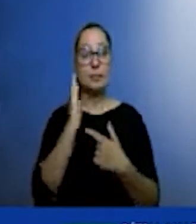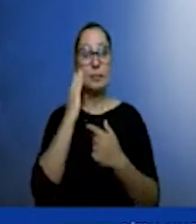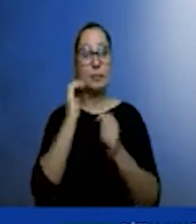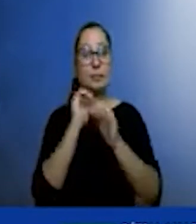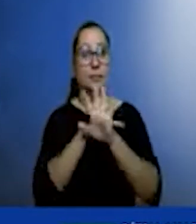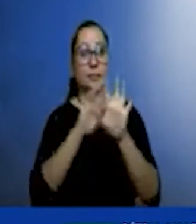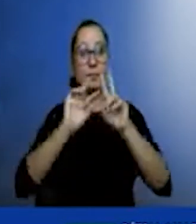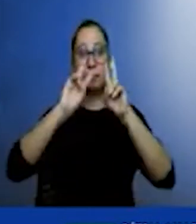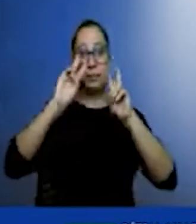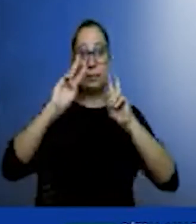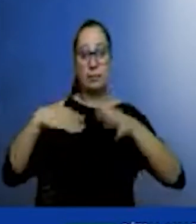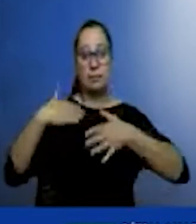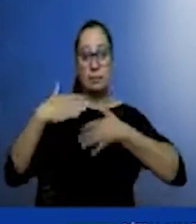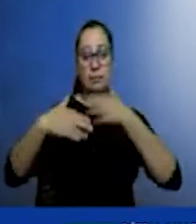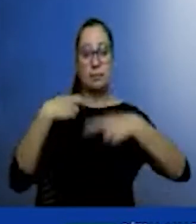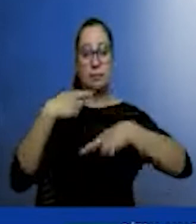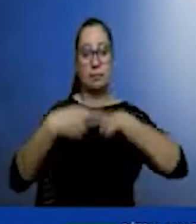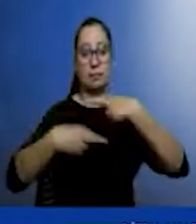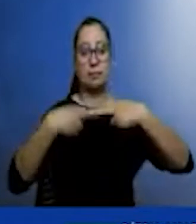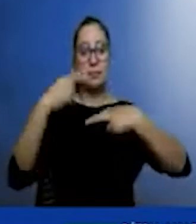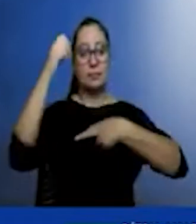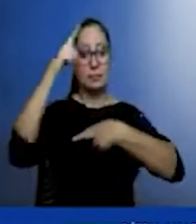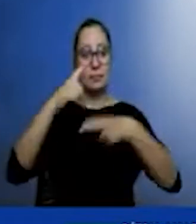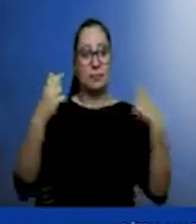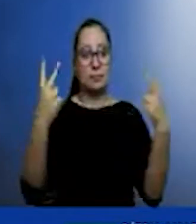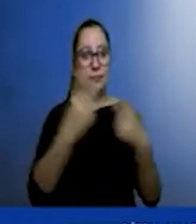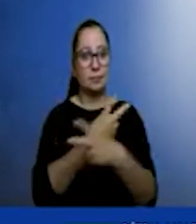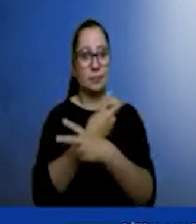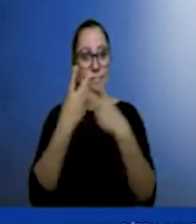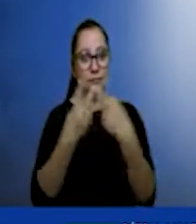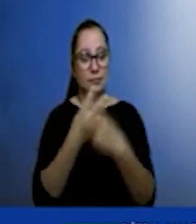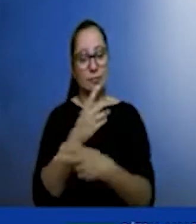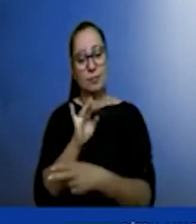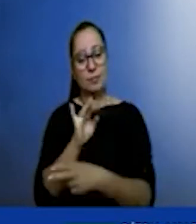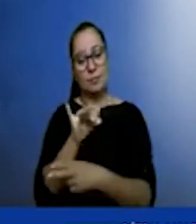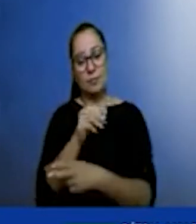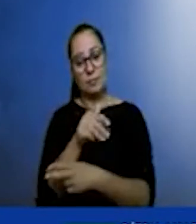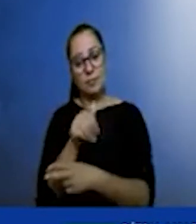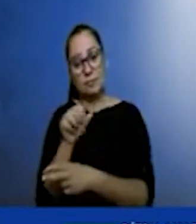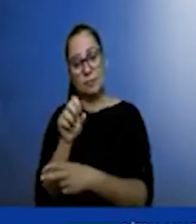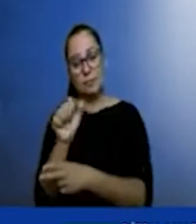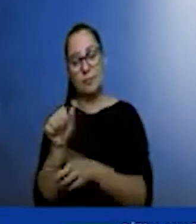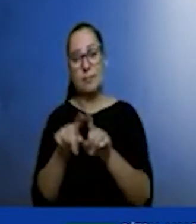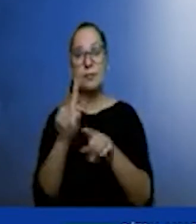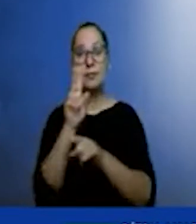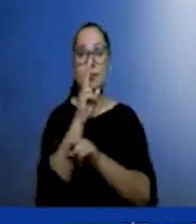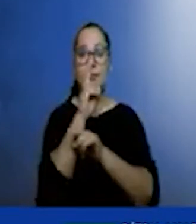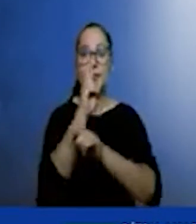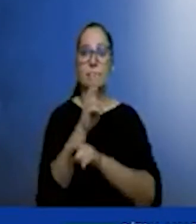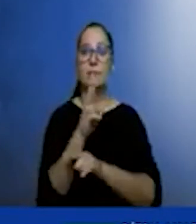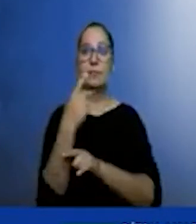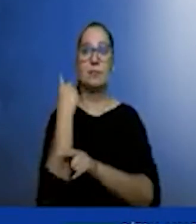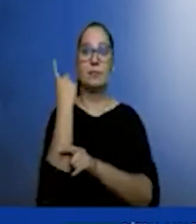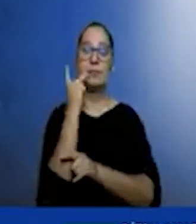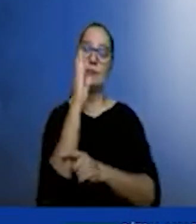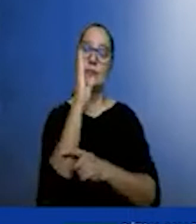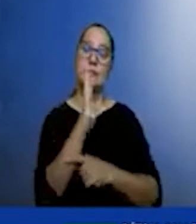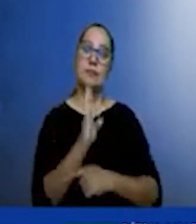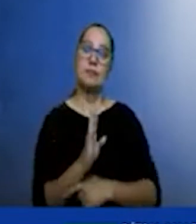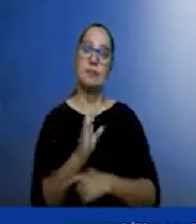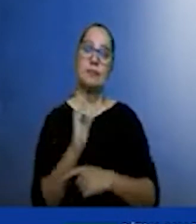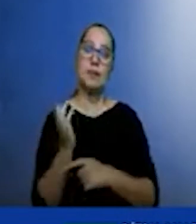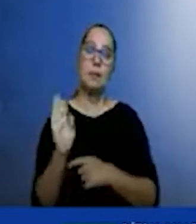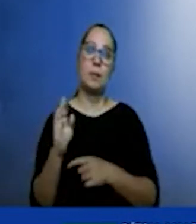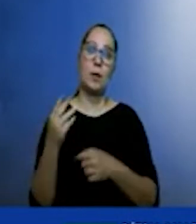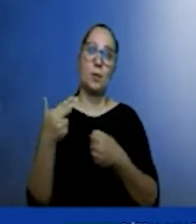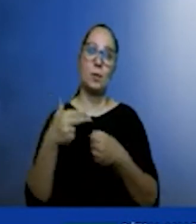dos renováveis, solar, eólica, biomassa, claro, e fortalecer principalmente aí, né, a nossa política nacional de biocombustíveis. Mas